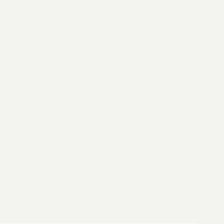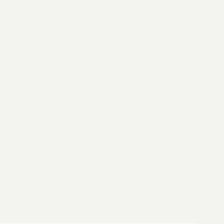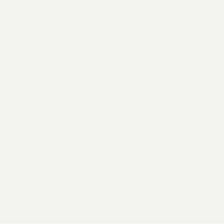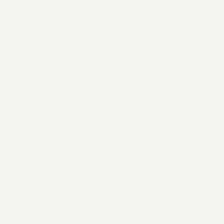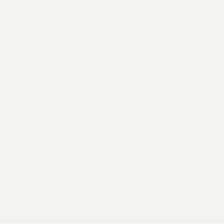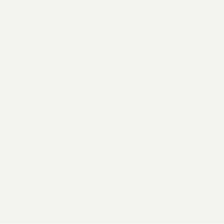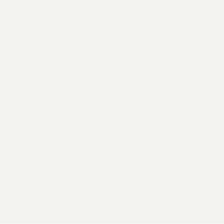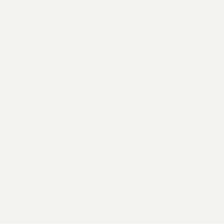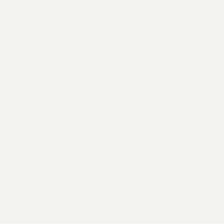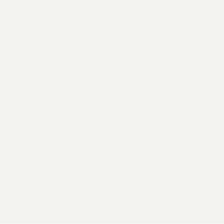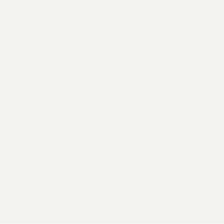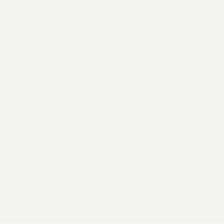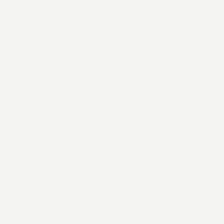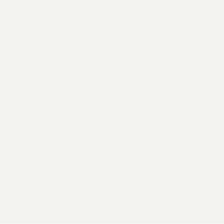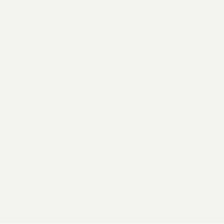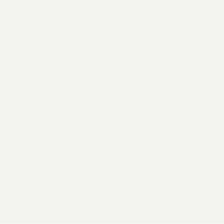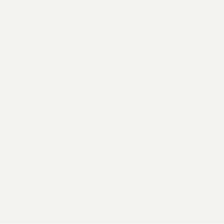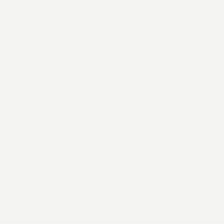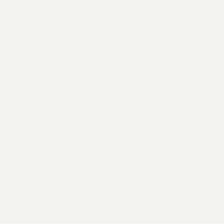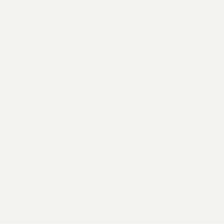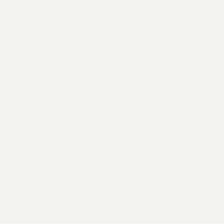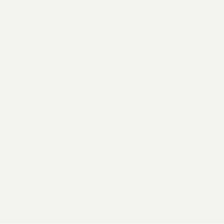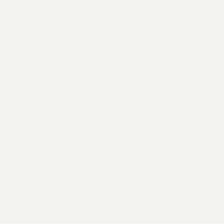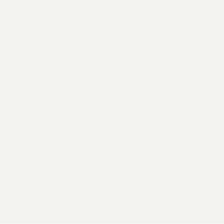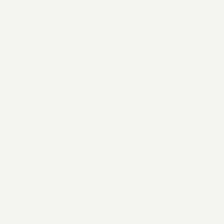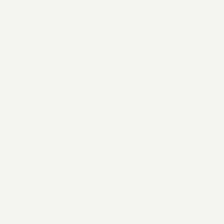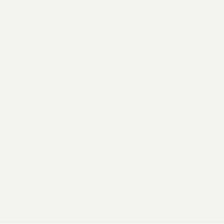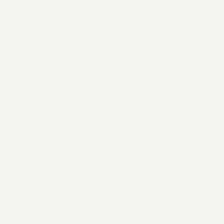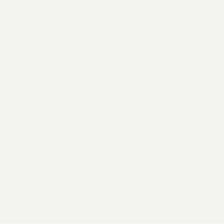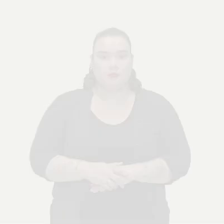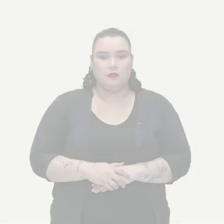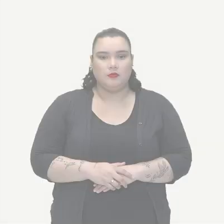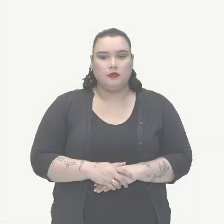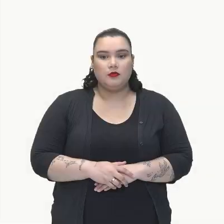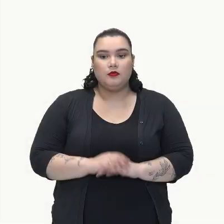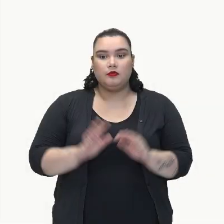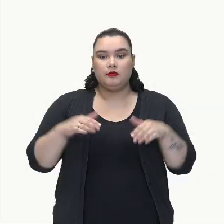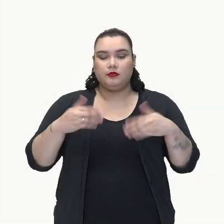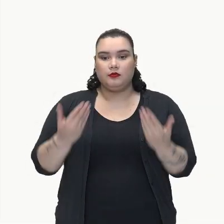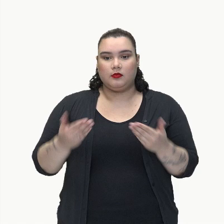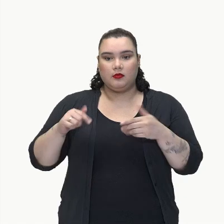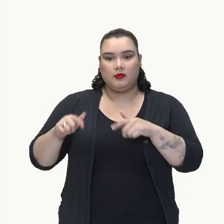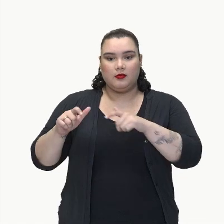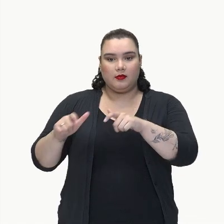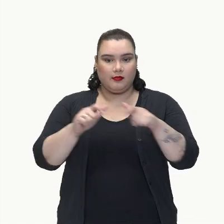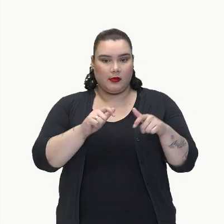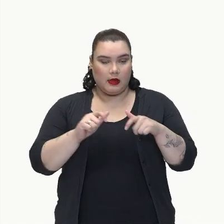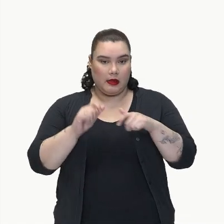temos poucos eventos de altas altitudes. No caso aqui, nós temos Duarte com